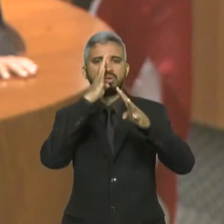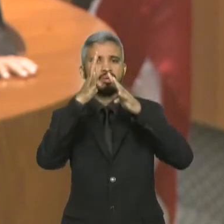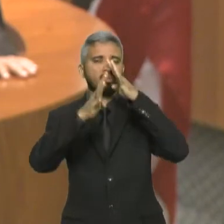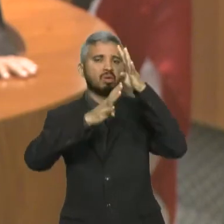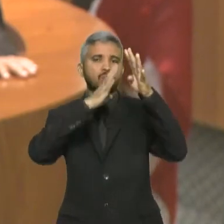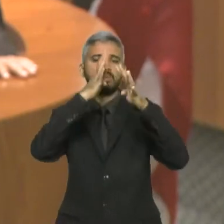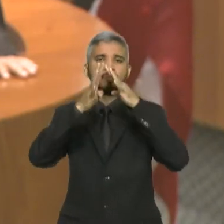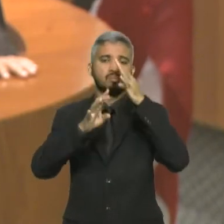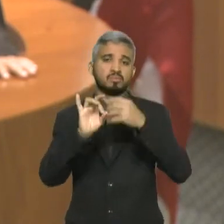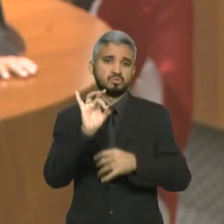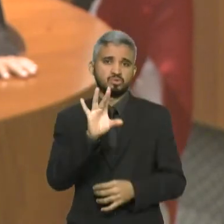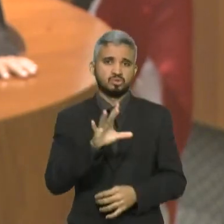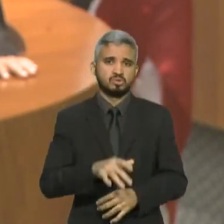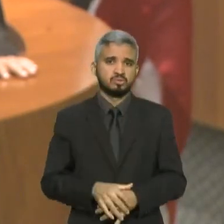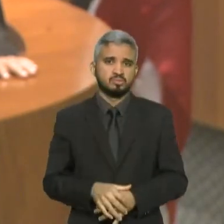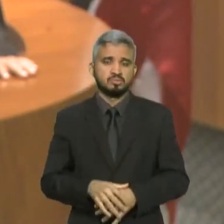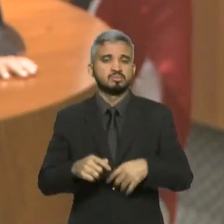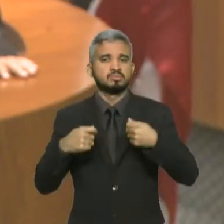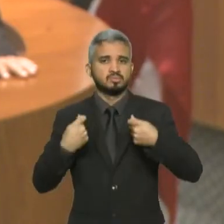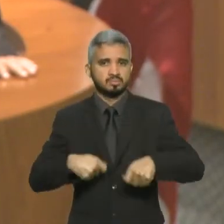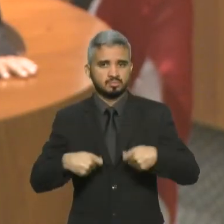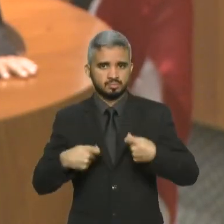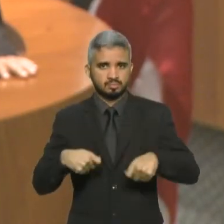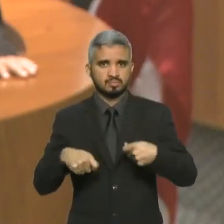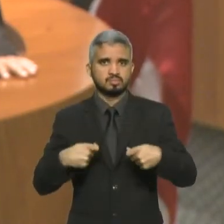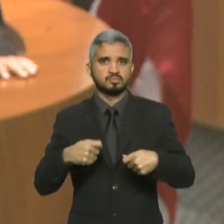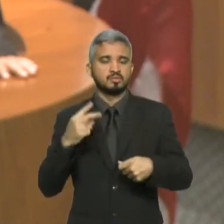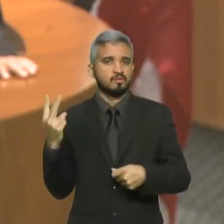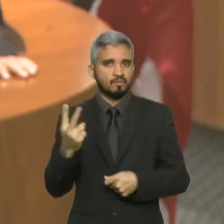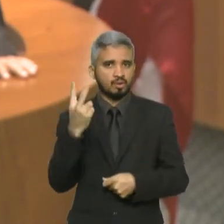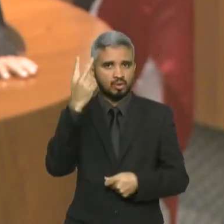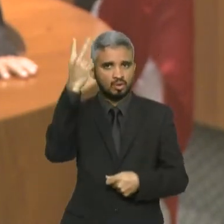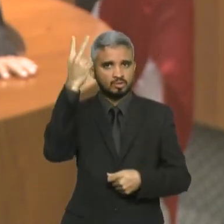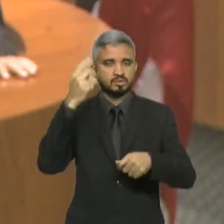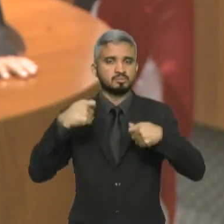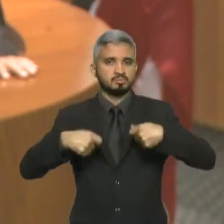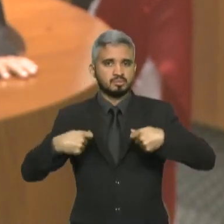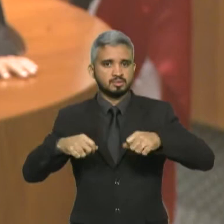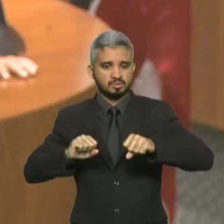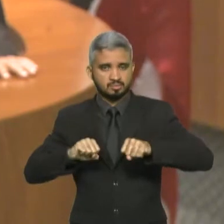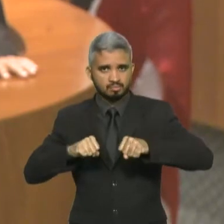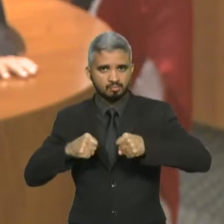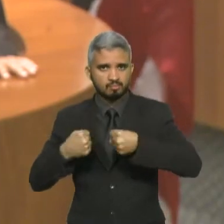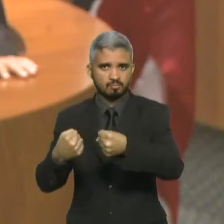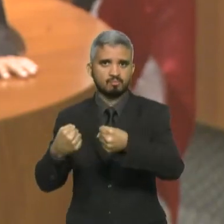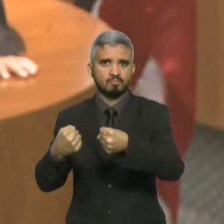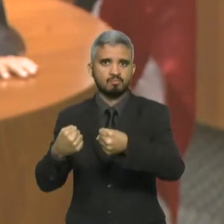que valorizar, nós temos que defender arduamente